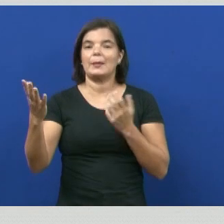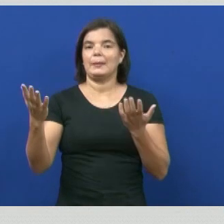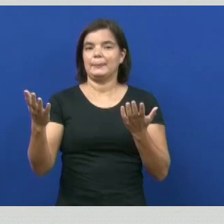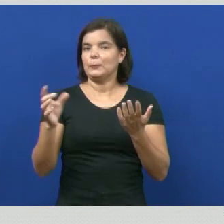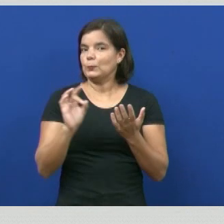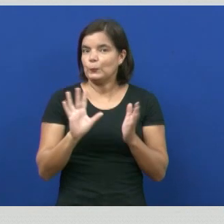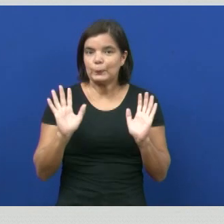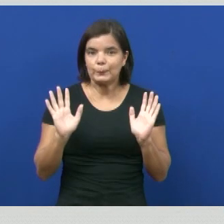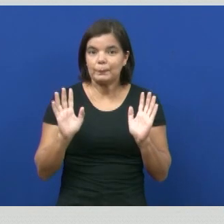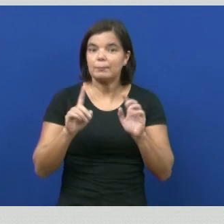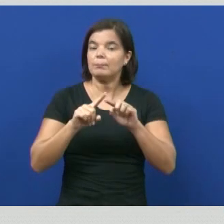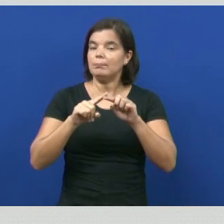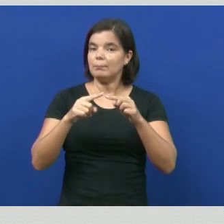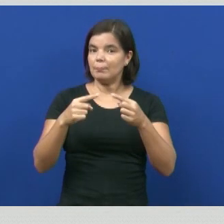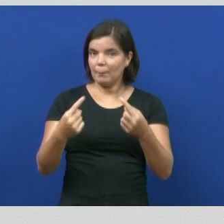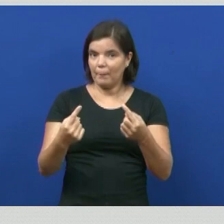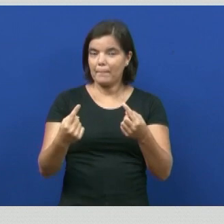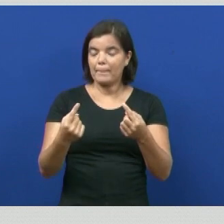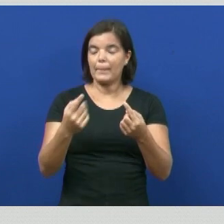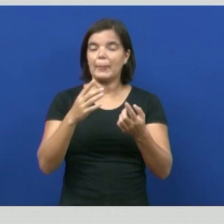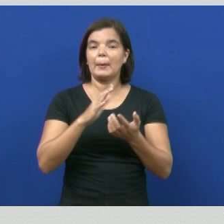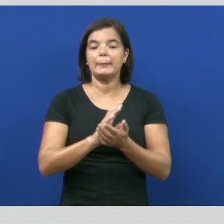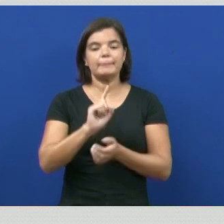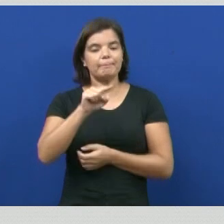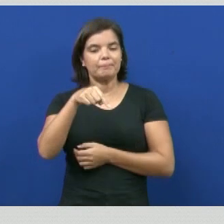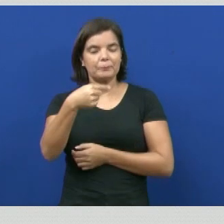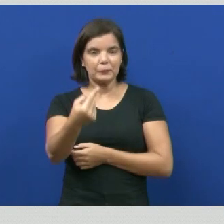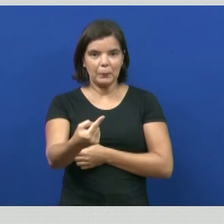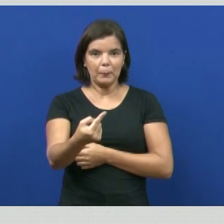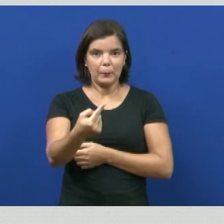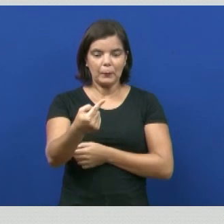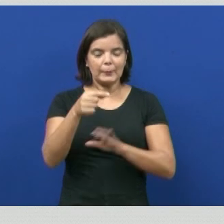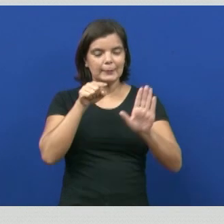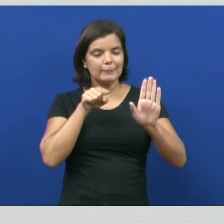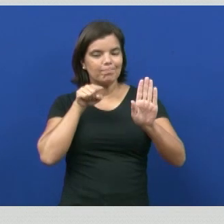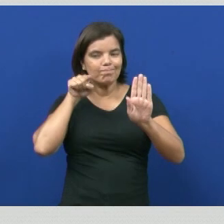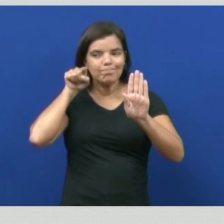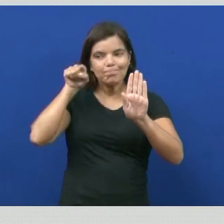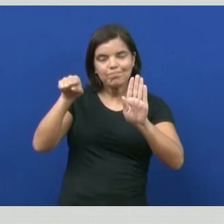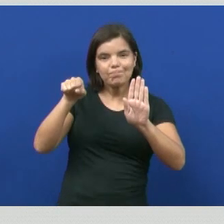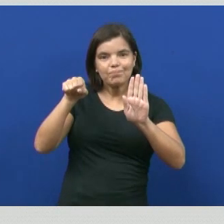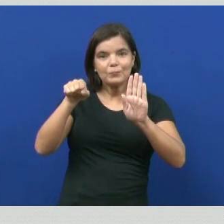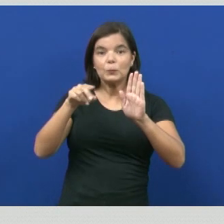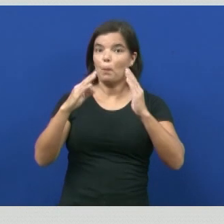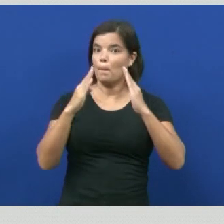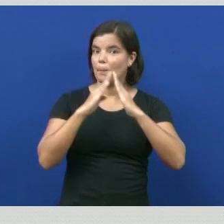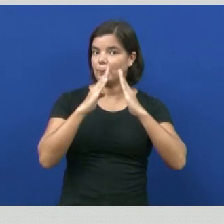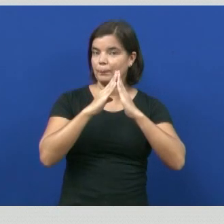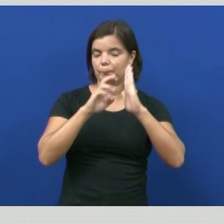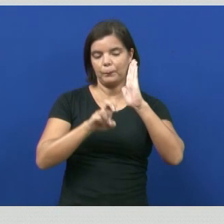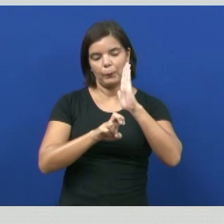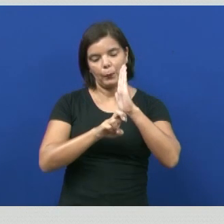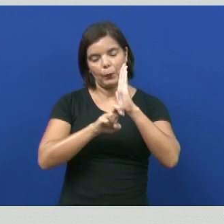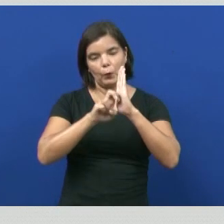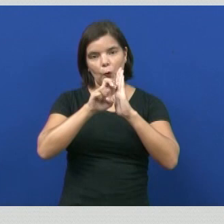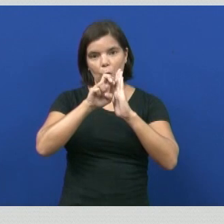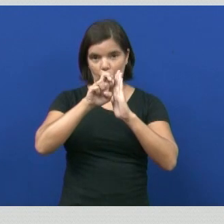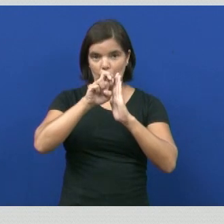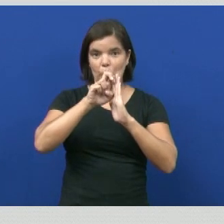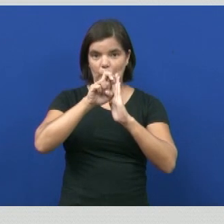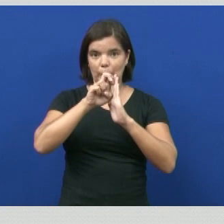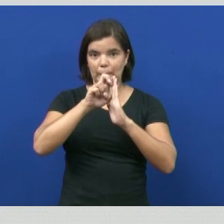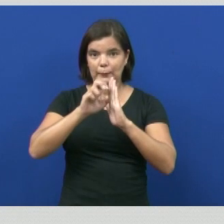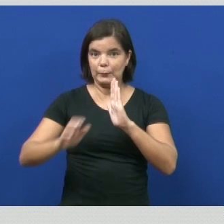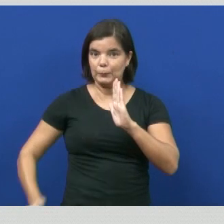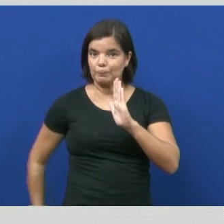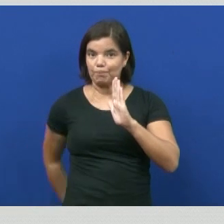de que sonhava. Depois experimentou apertar o botão do seu andar. Voltou-se acuado, apoiando o traseiro